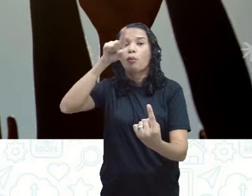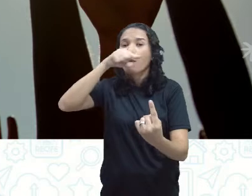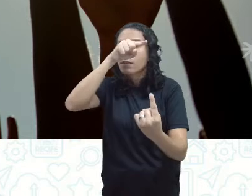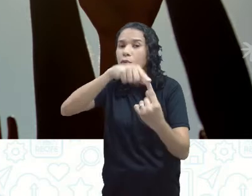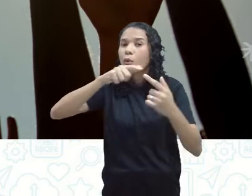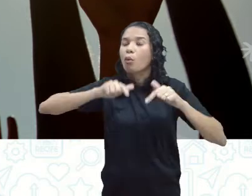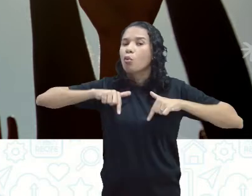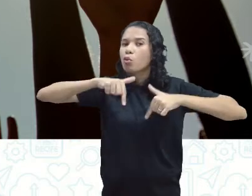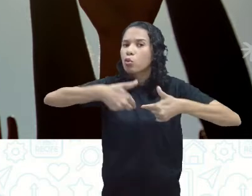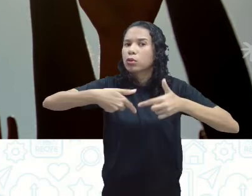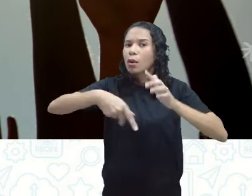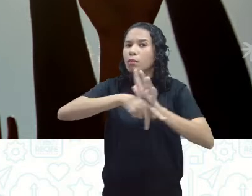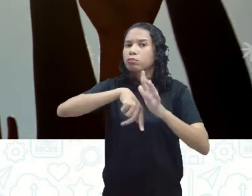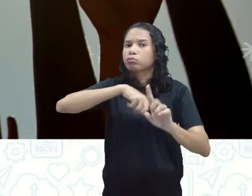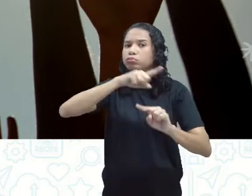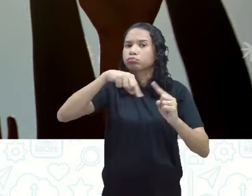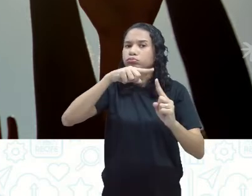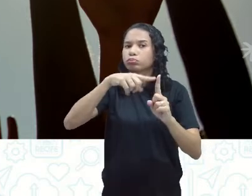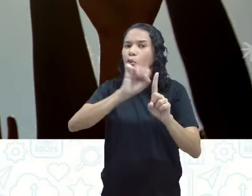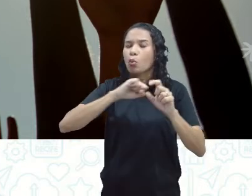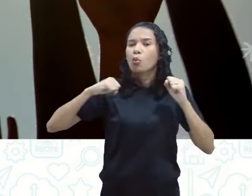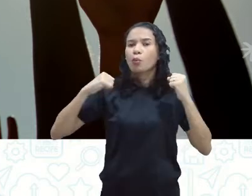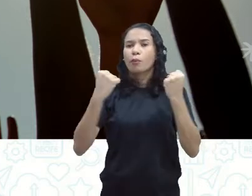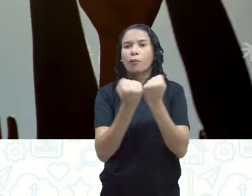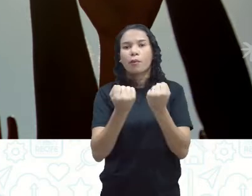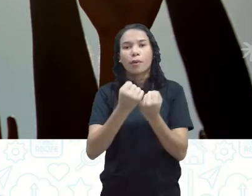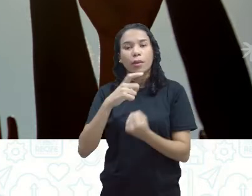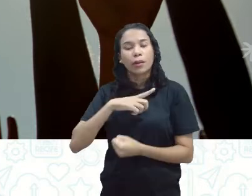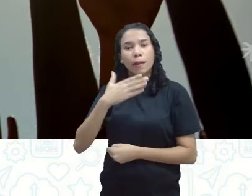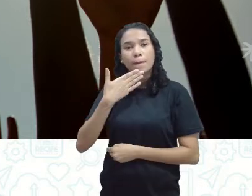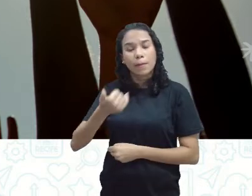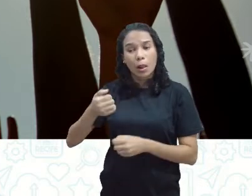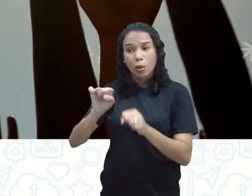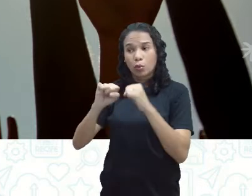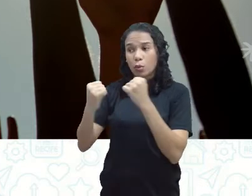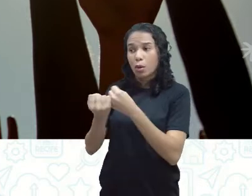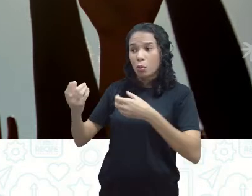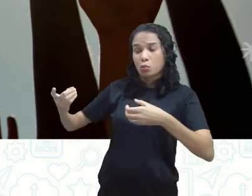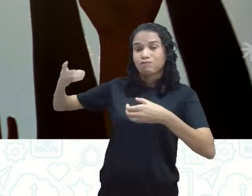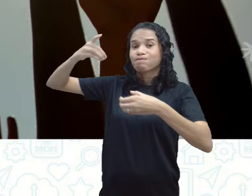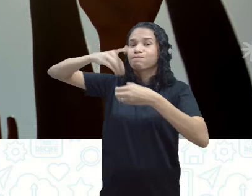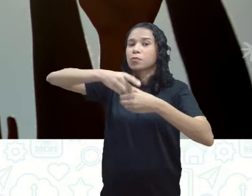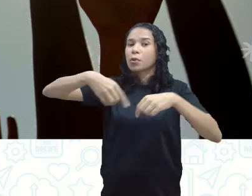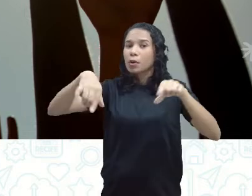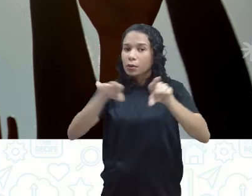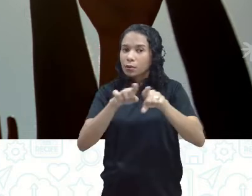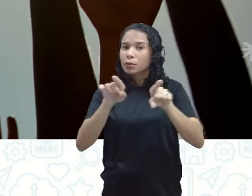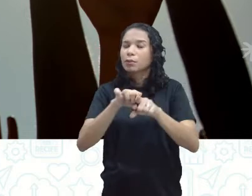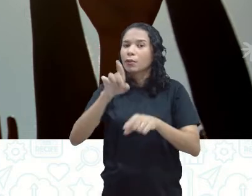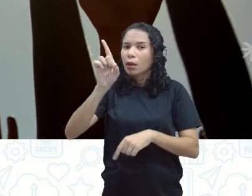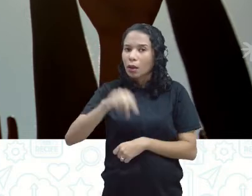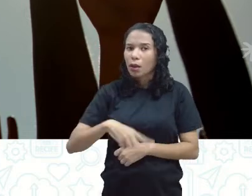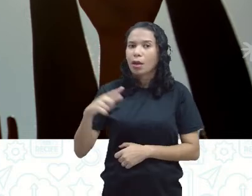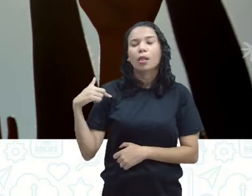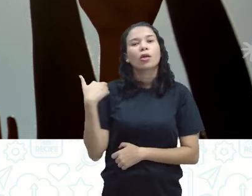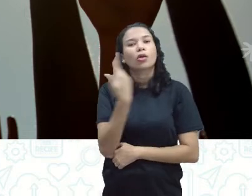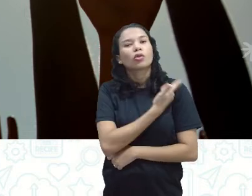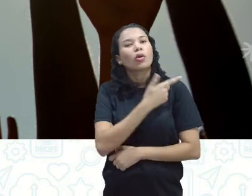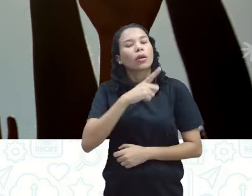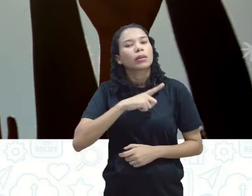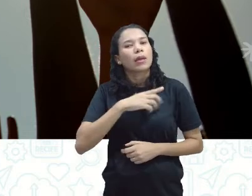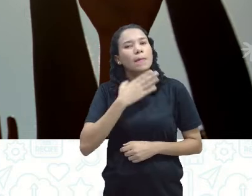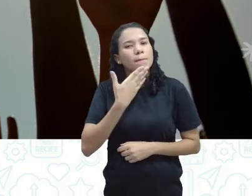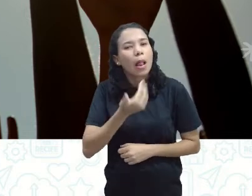causa social, a formação de uma sociedade democrática também, né? Quando a gente pode